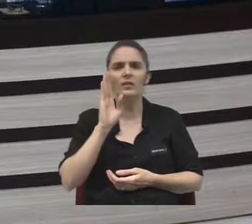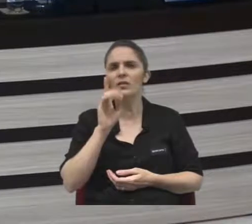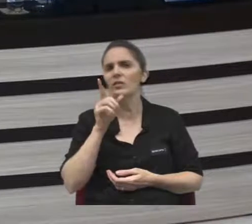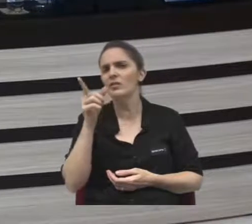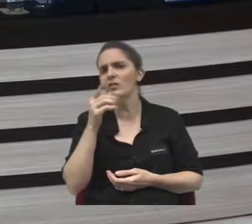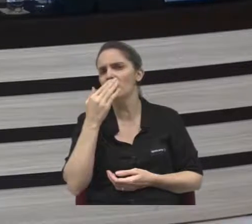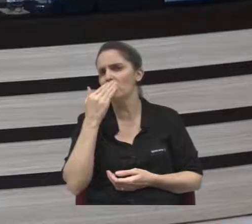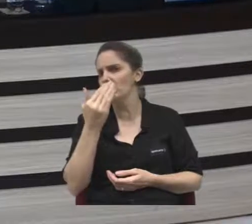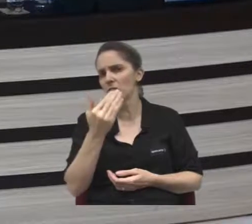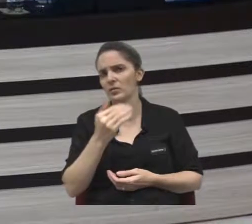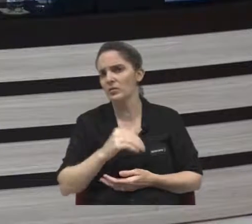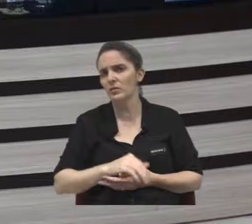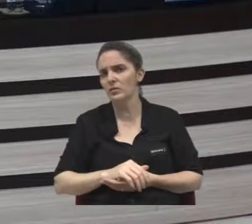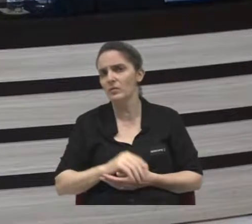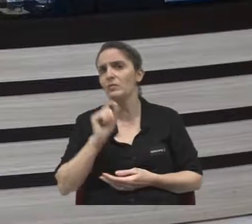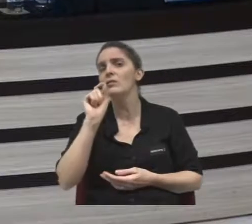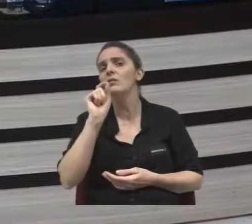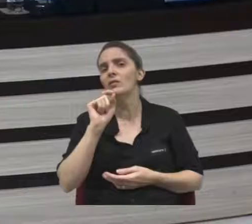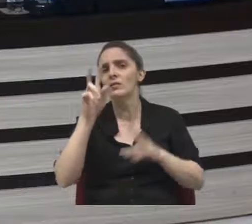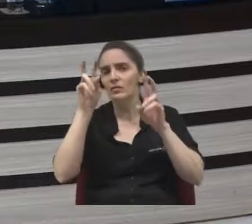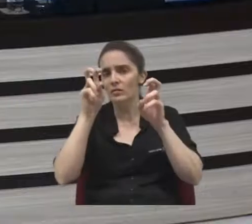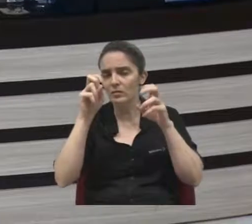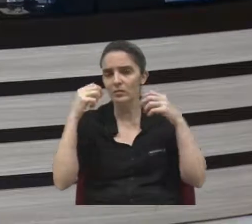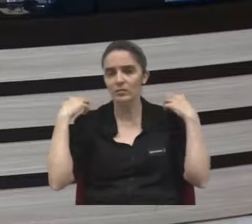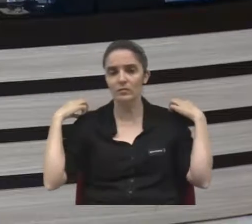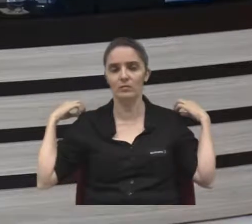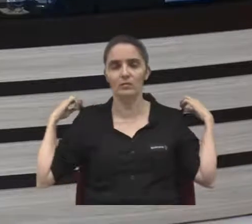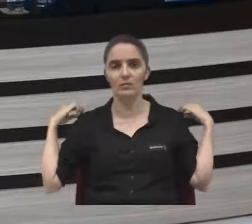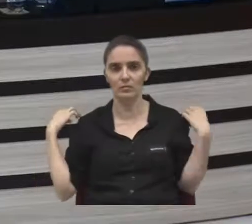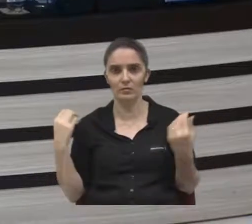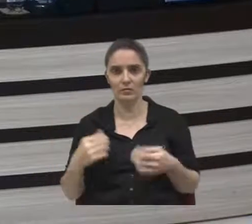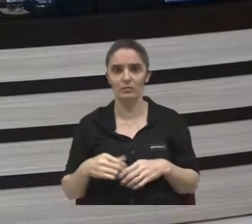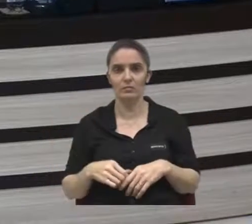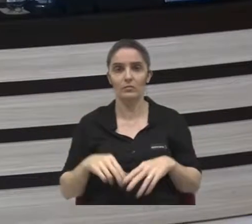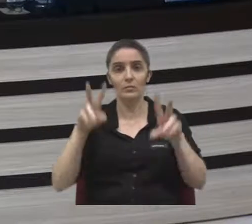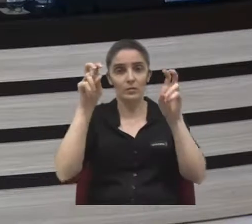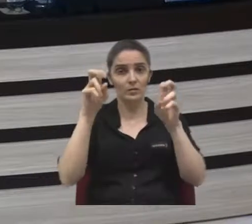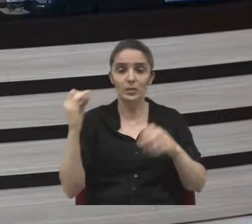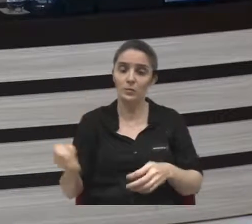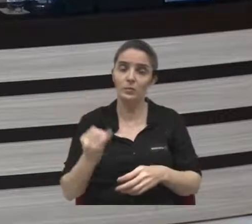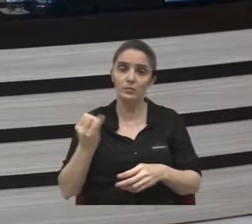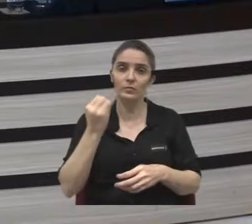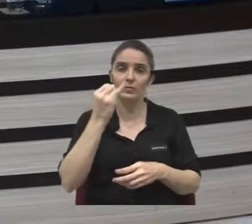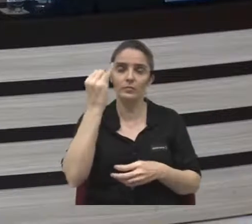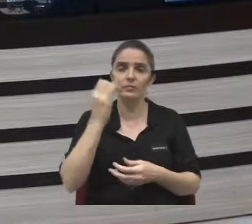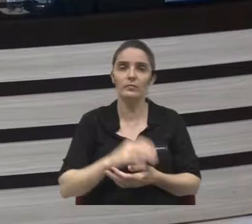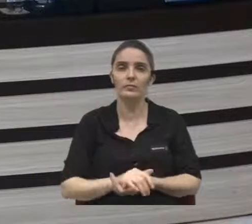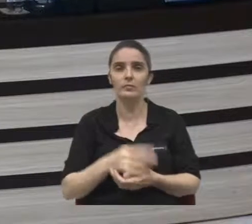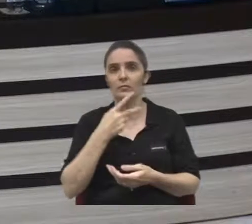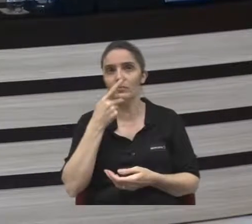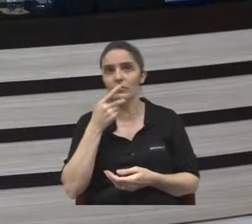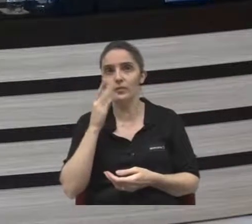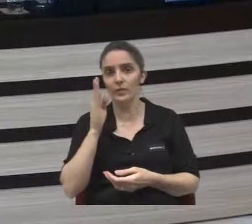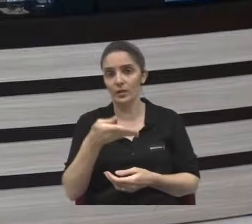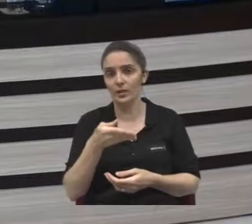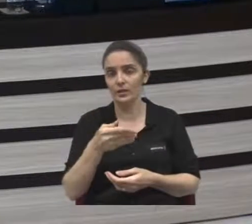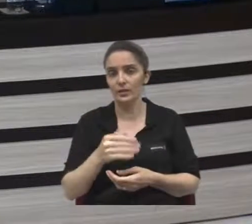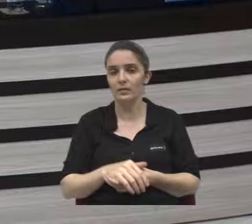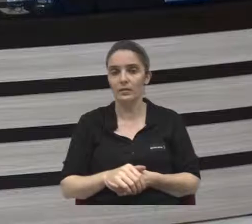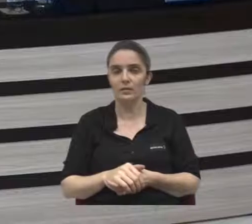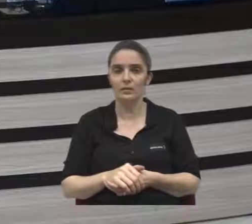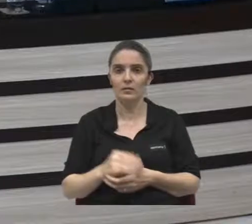sobre qual assunto? Exatamente esse assunto de suma importância que nós estamos falando aqui. Esse assunto é de suma importância, a senhora